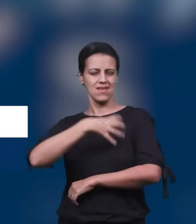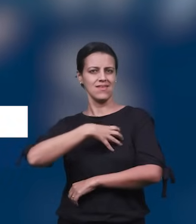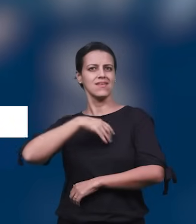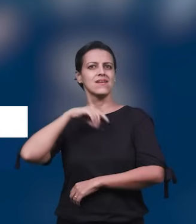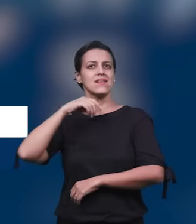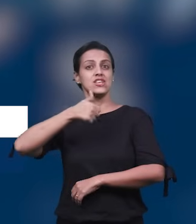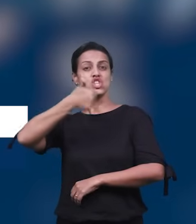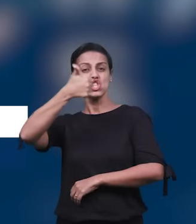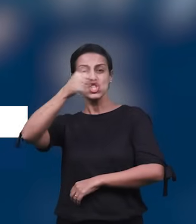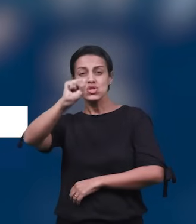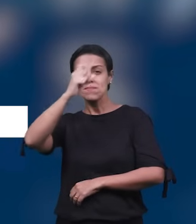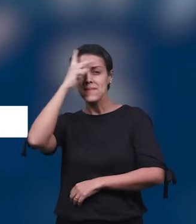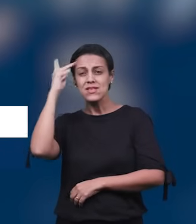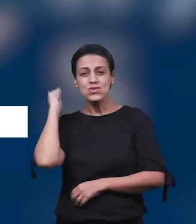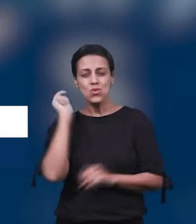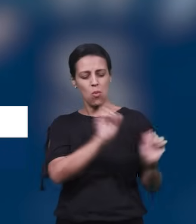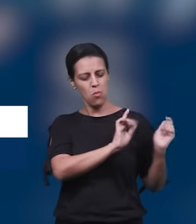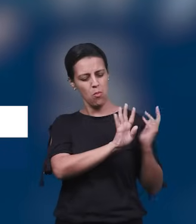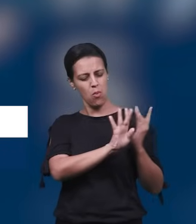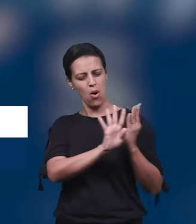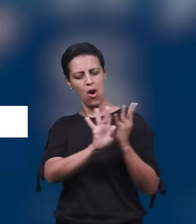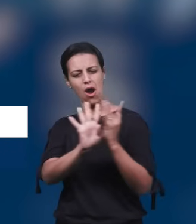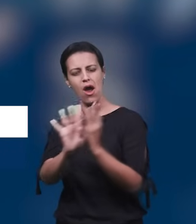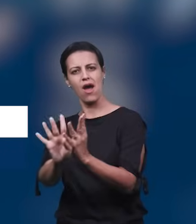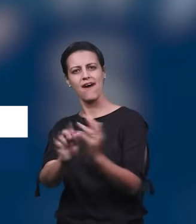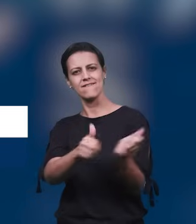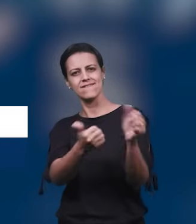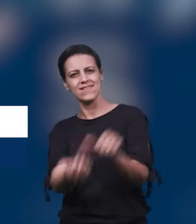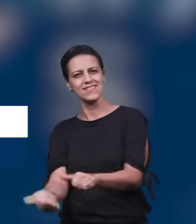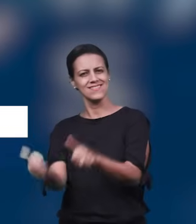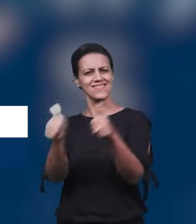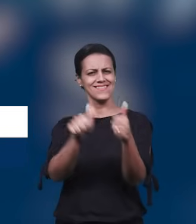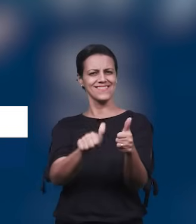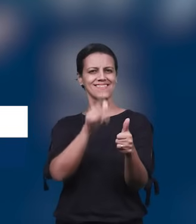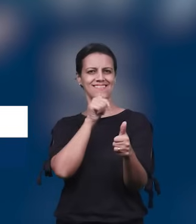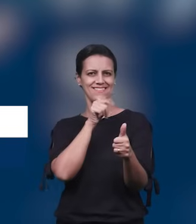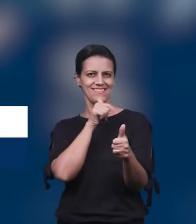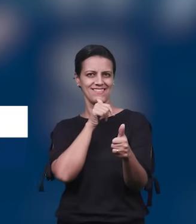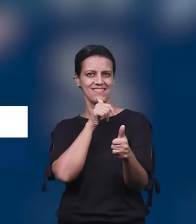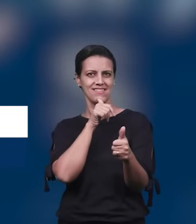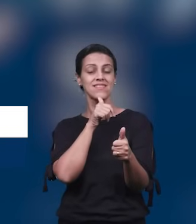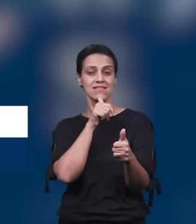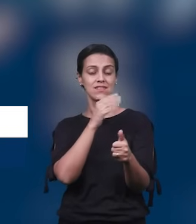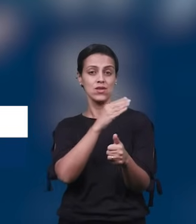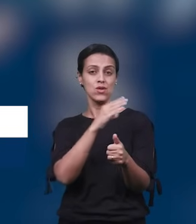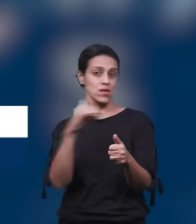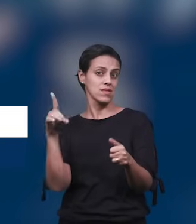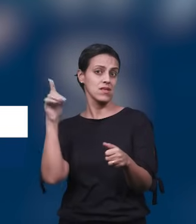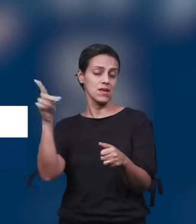às águas. O coordenador da região Bahia, pastor Paulo Gualberto,